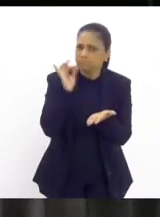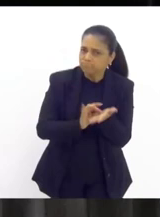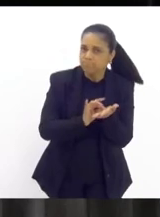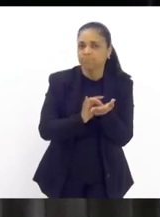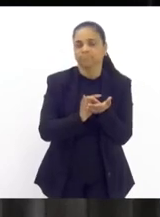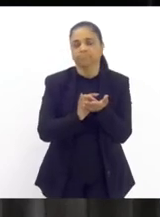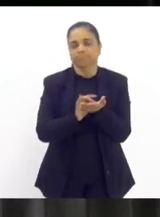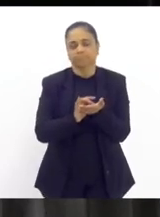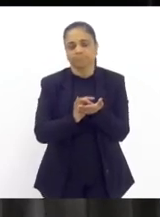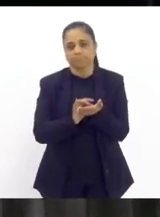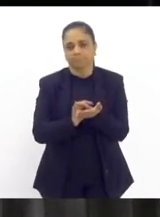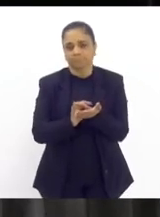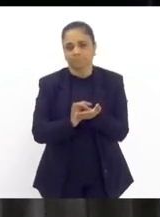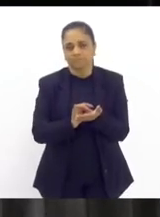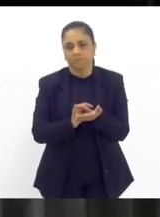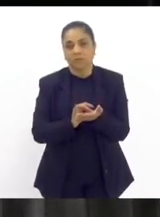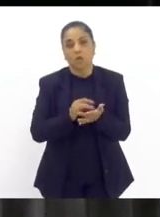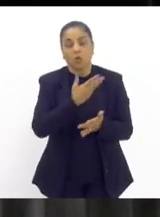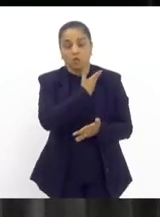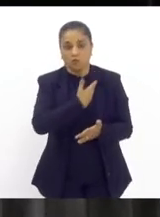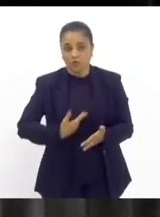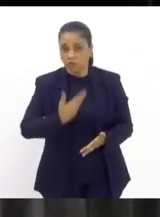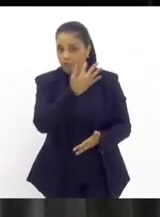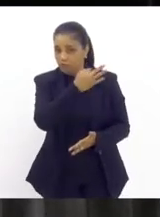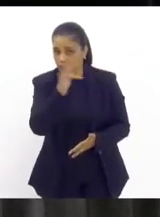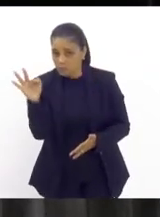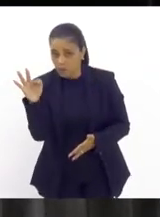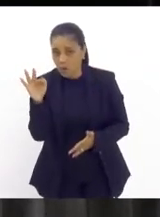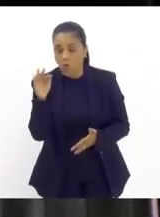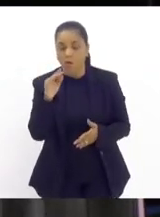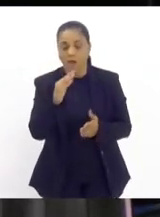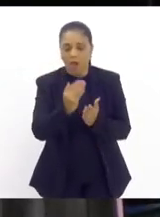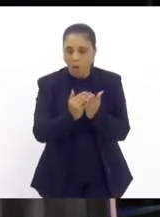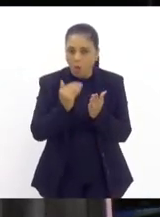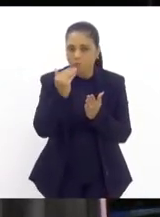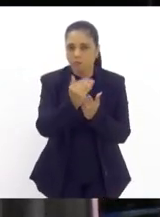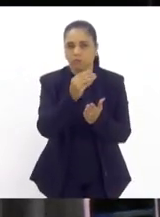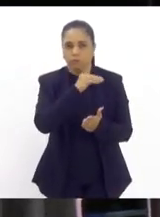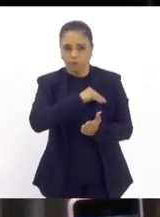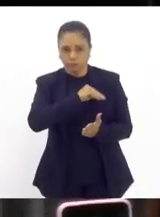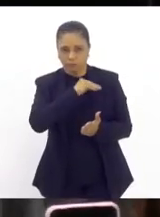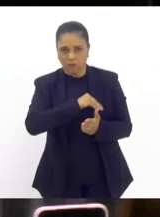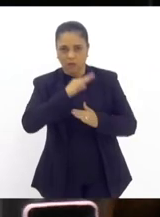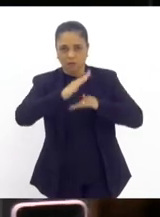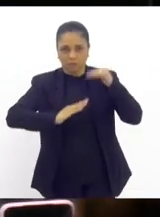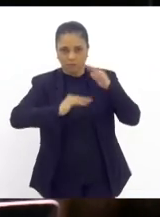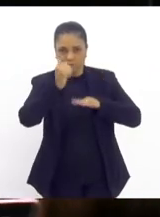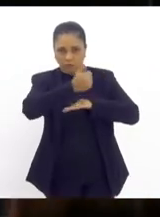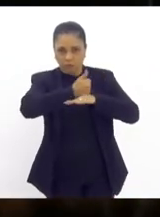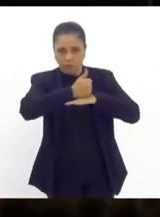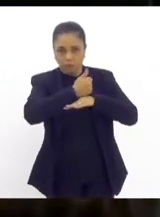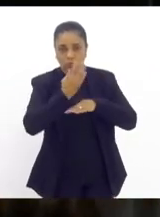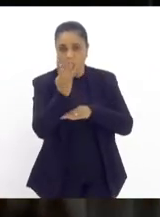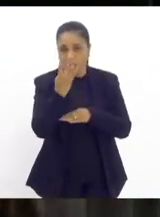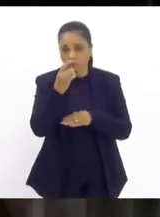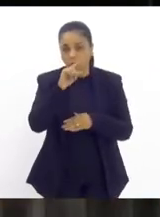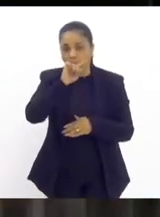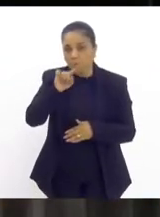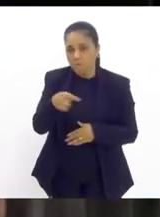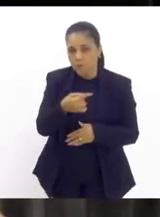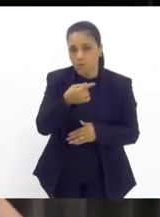e apesar do governo federal ter aumentado o piso dos professores para mais de 4 mil reais mais